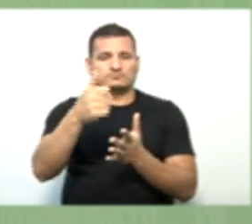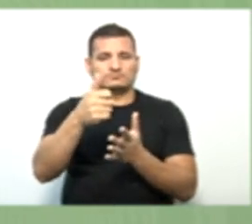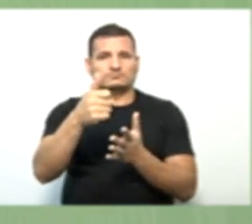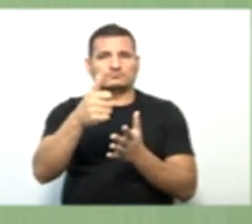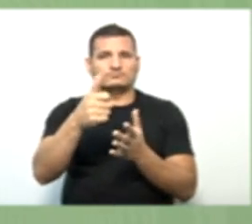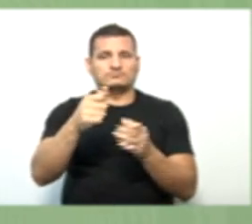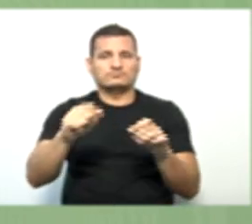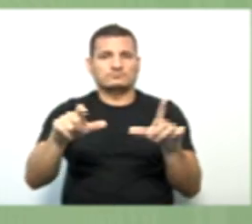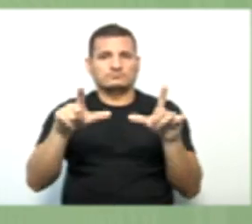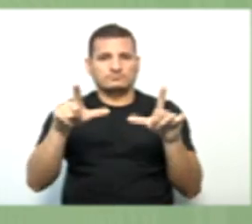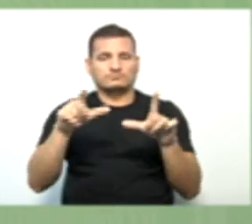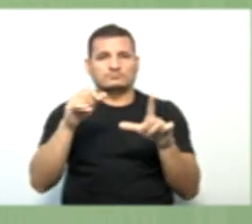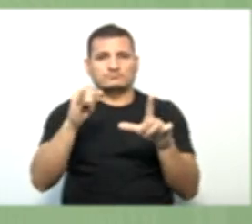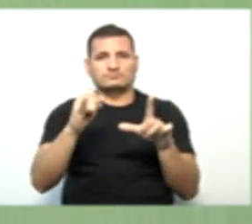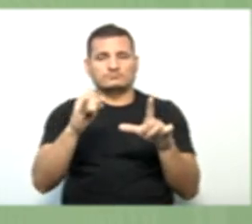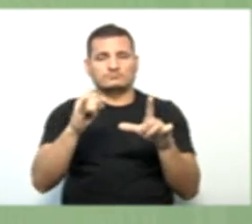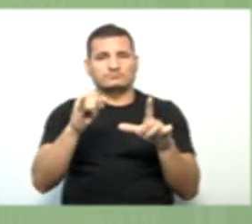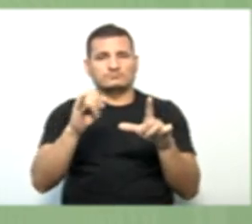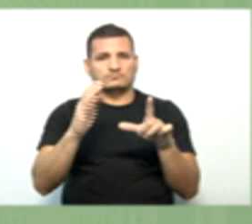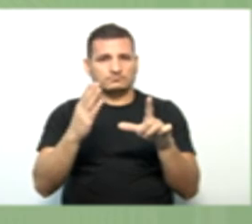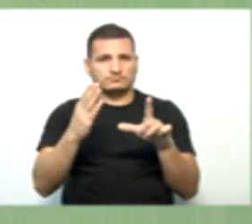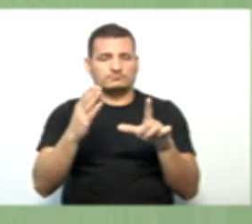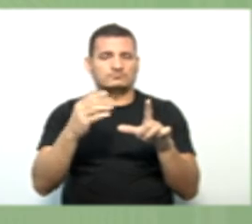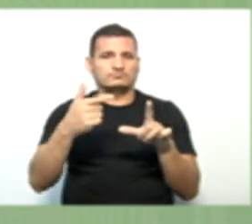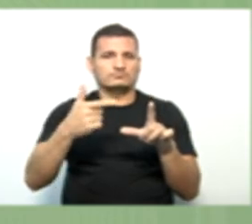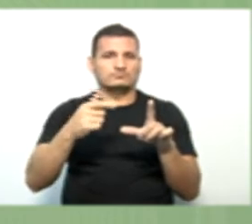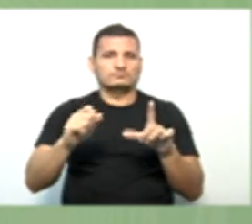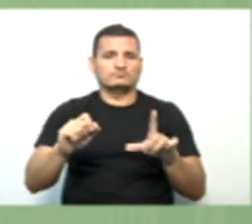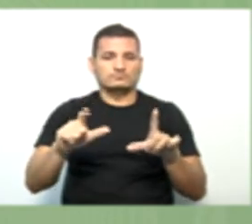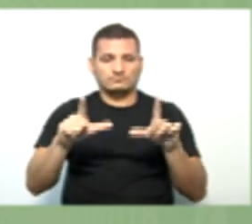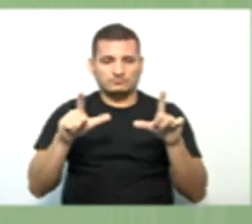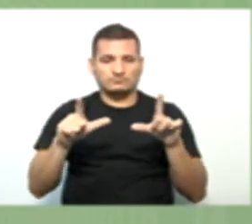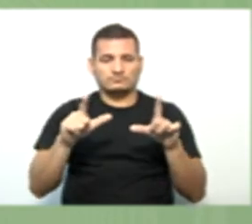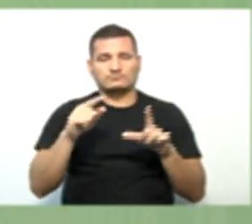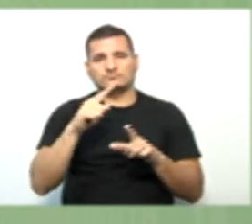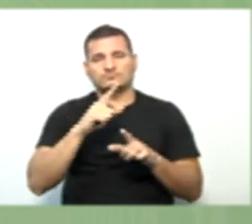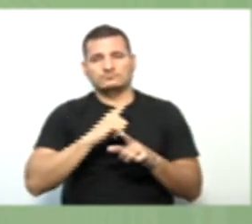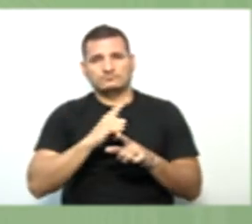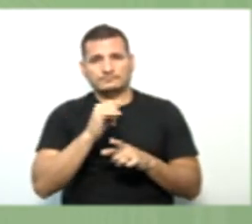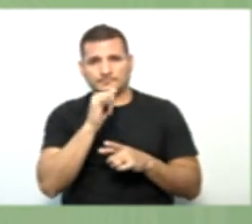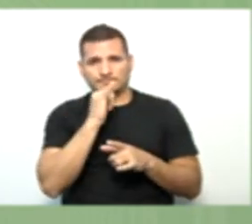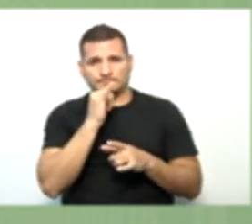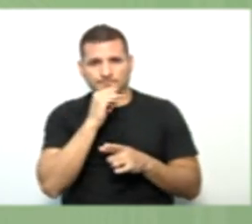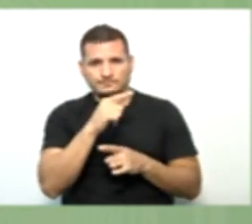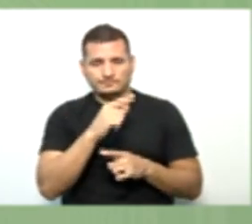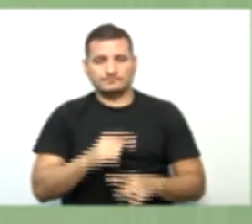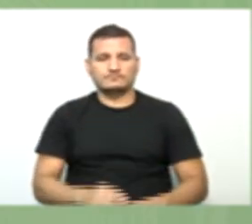falsa, o comando 2 será executado. Aí, como exemplo, nós temos